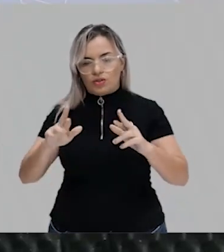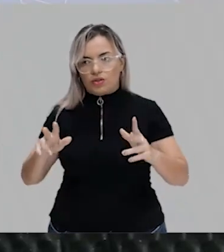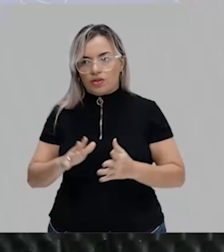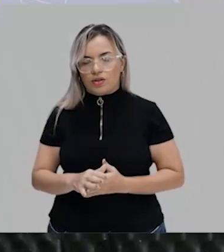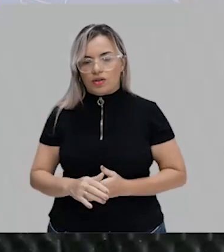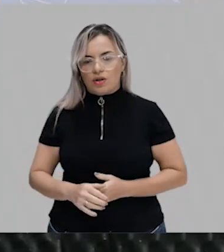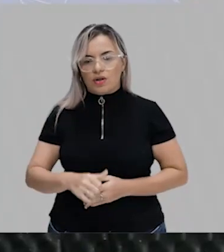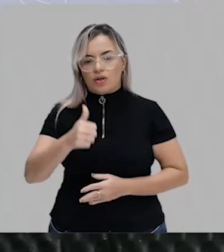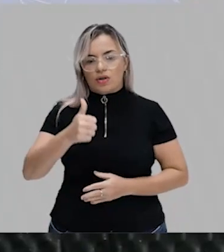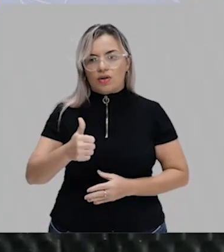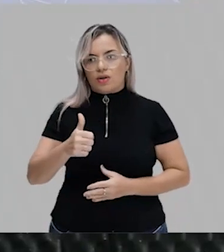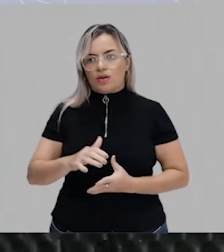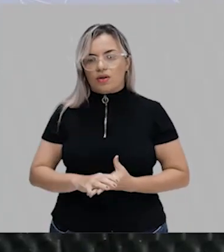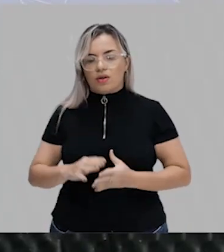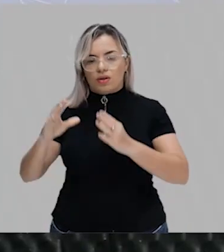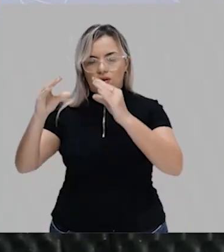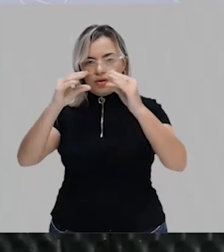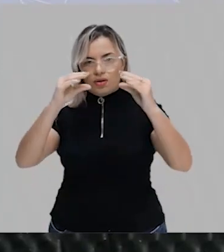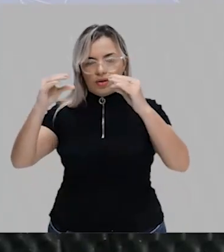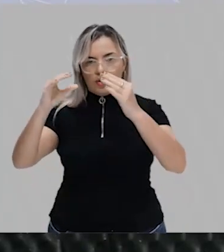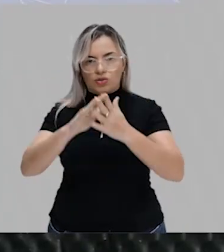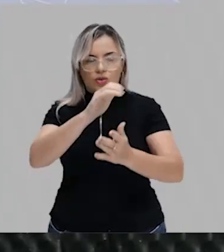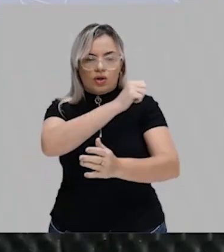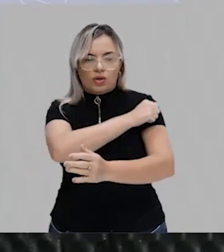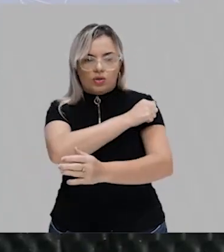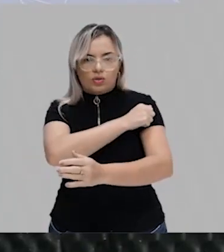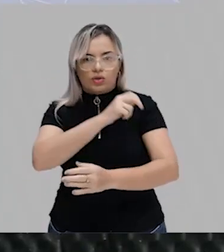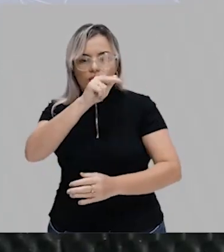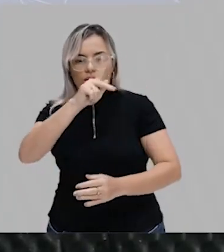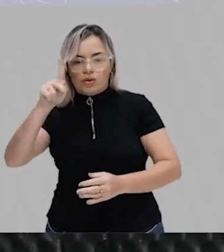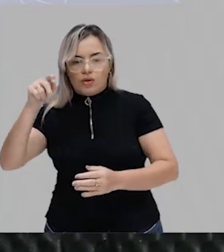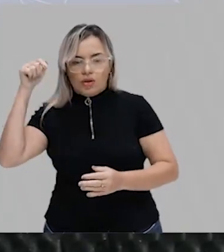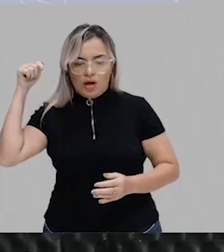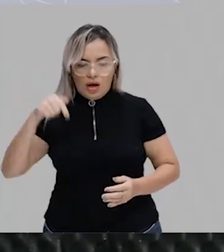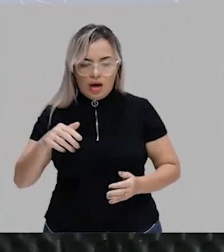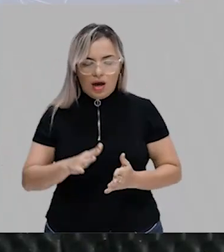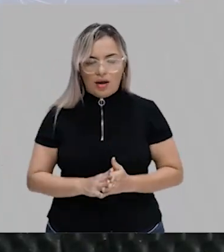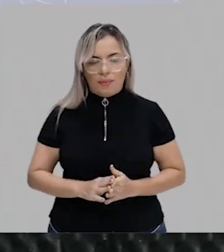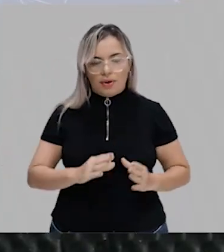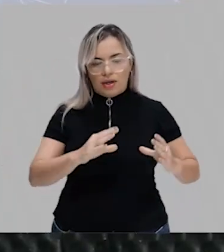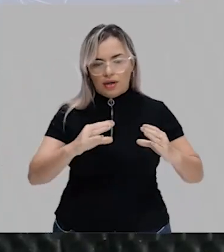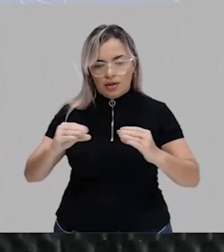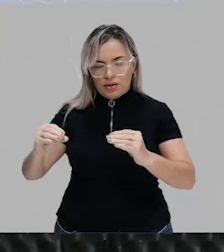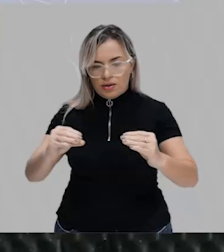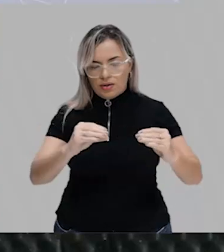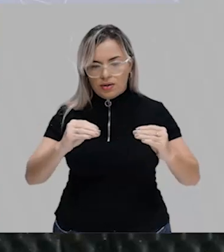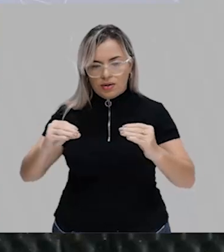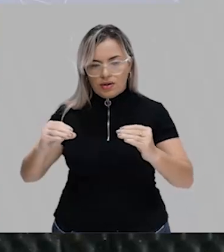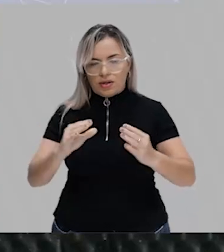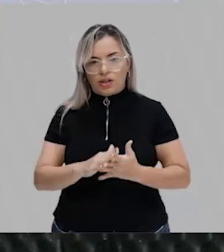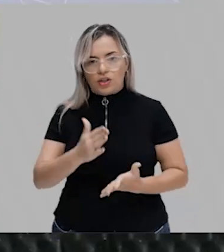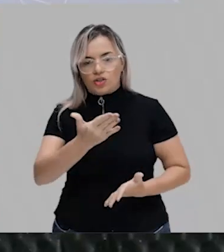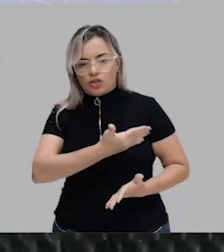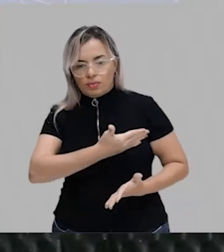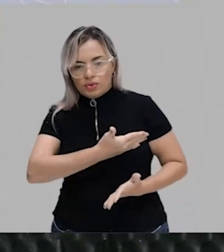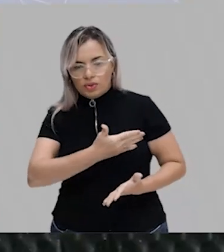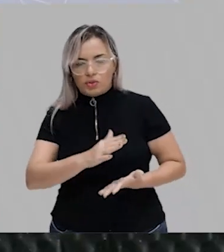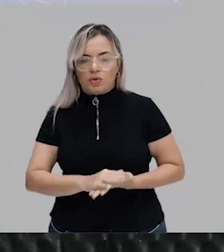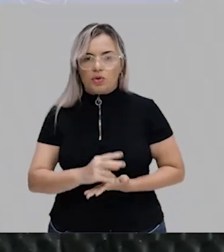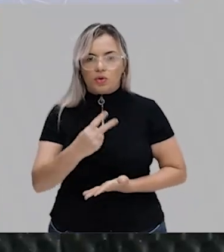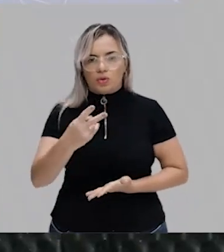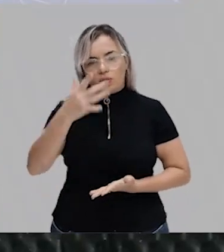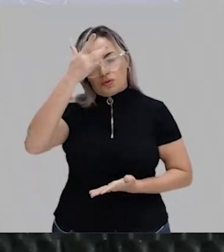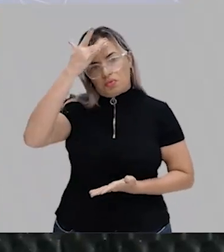e aqui eu tenho um diálogo, digamos que, do Ronaldo com o Rafael, tá? De duas